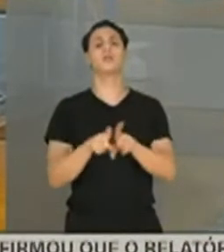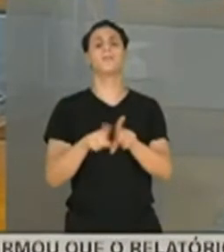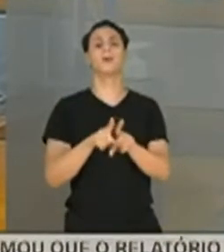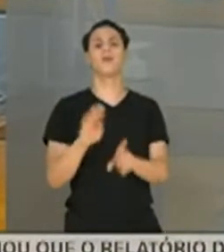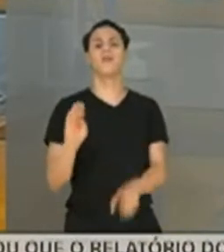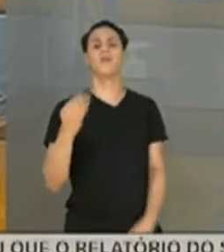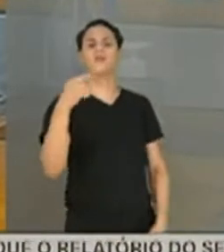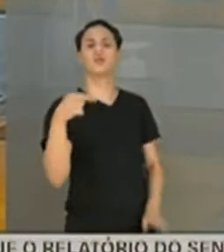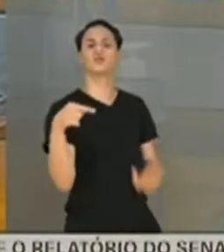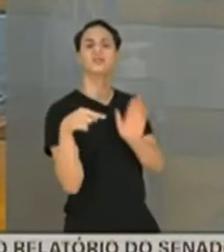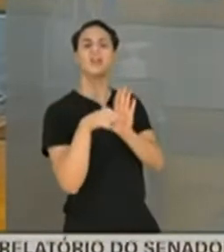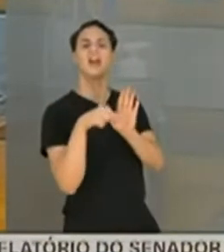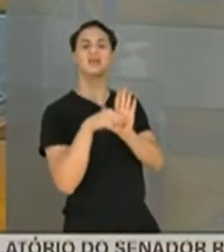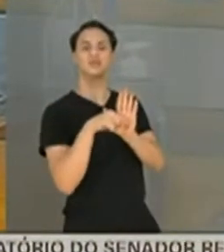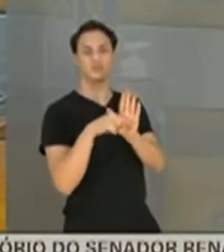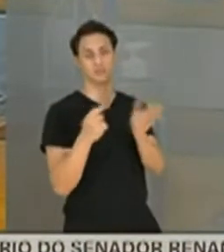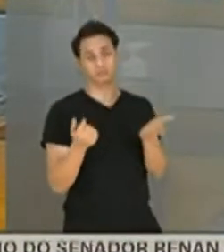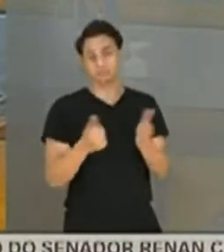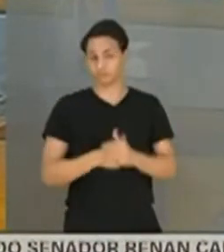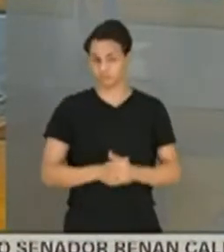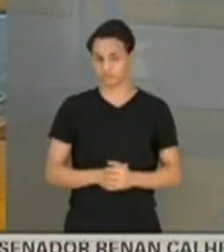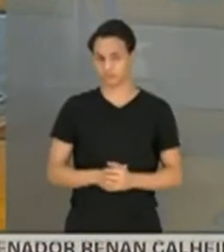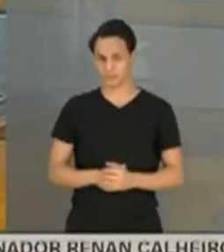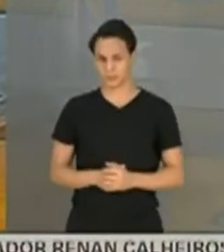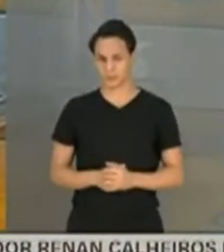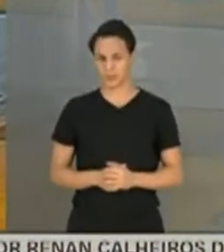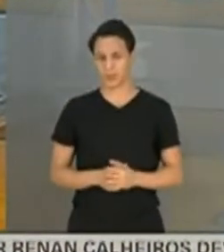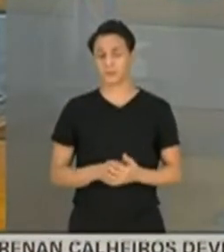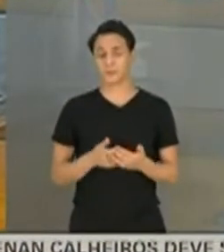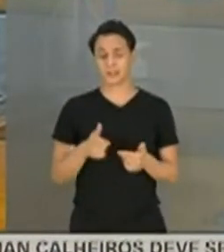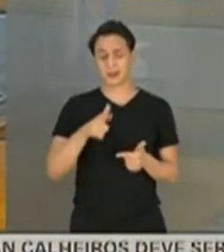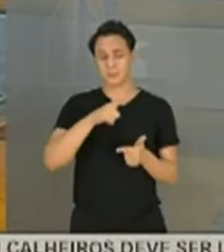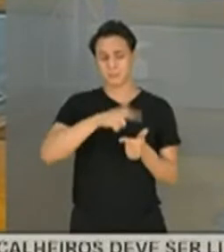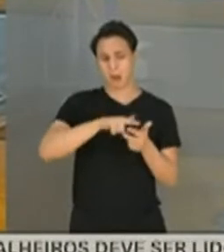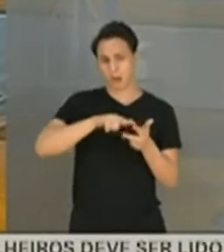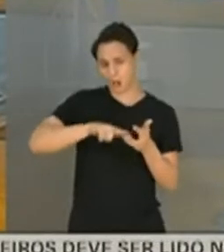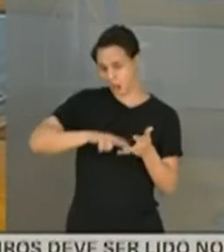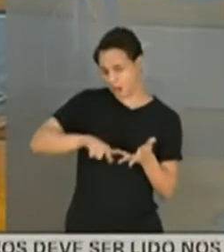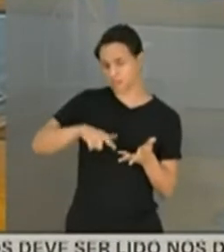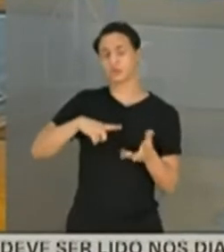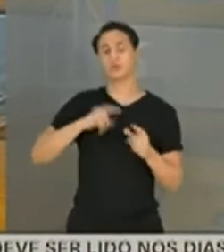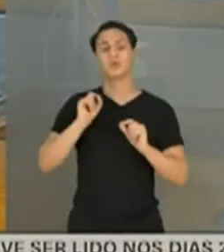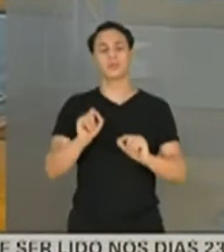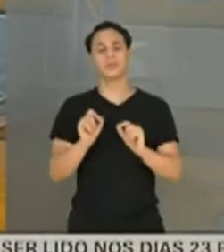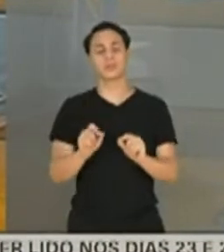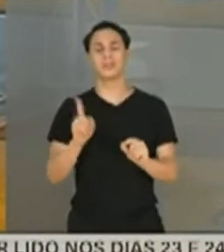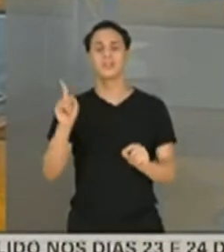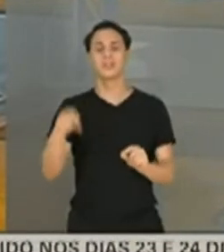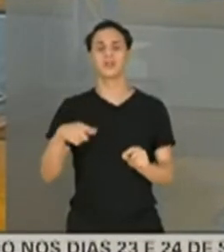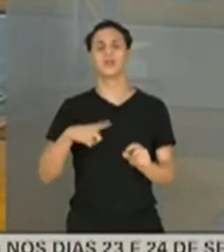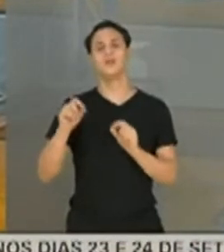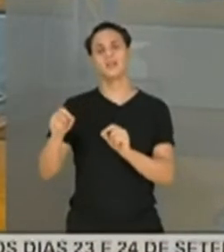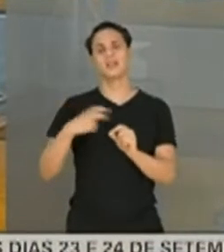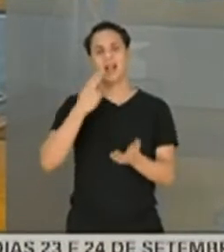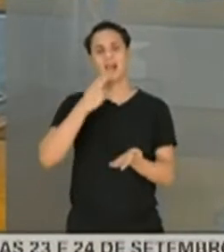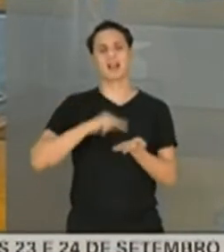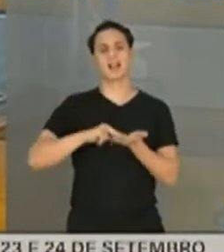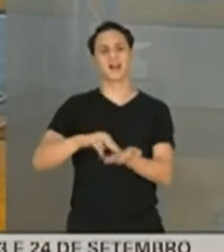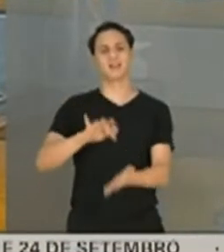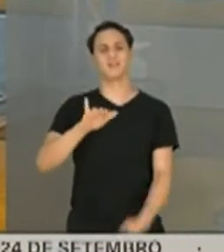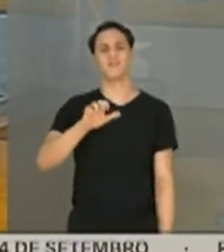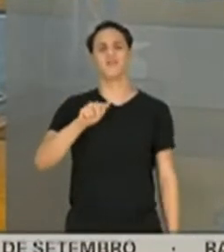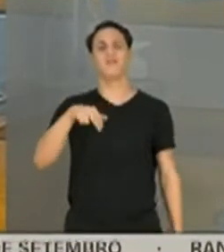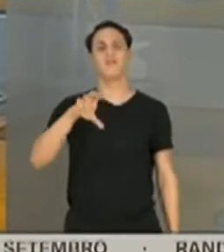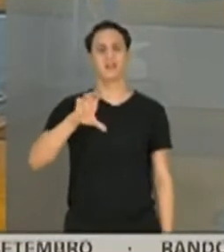Estes problemas foram considerados para a emissão da carta fiança para a Precisa. O senhor